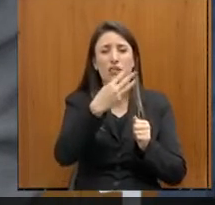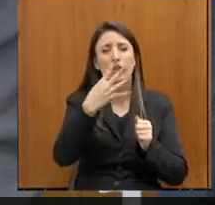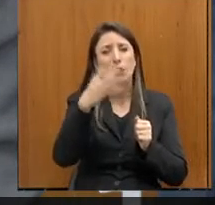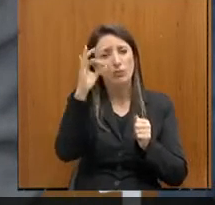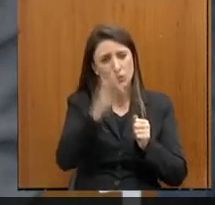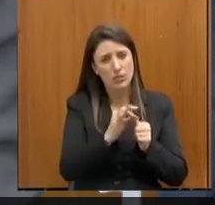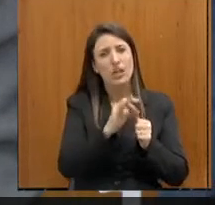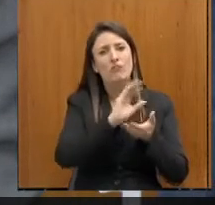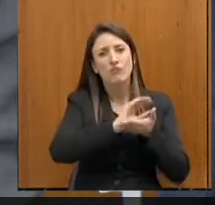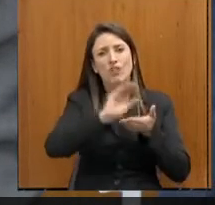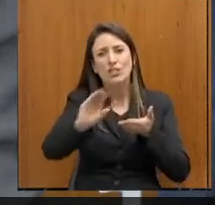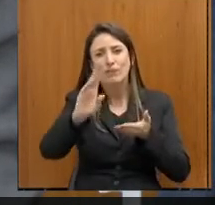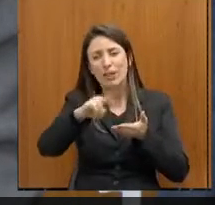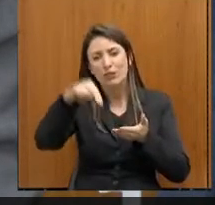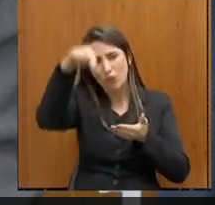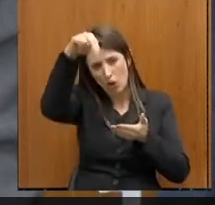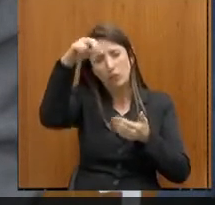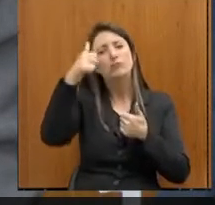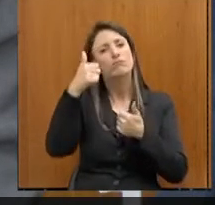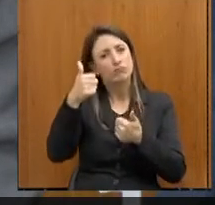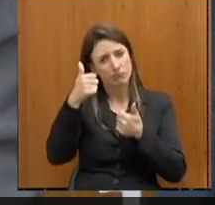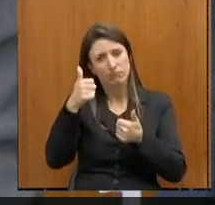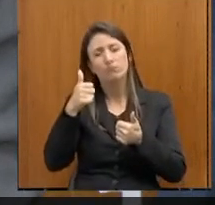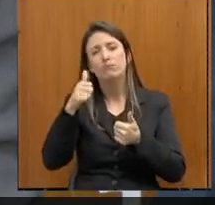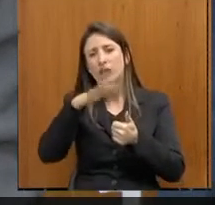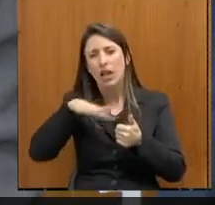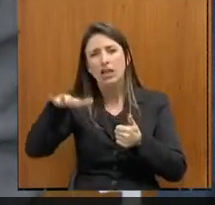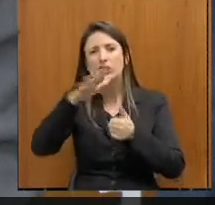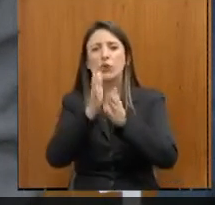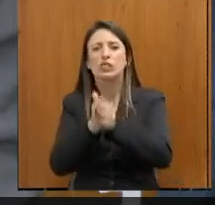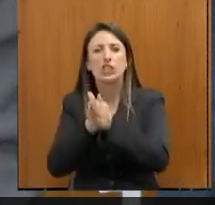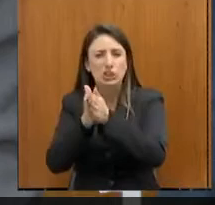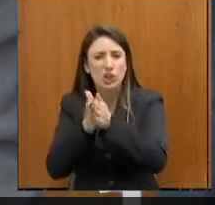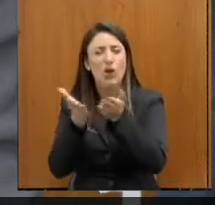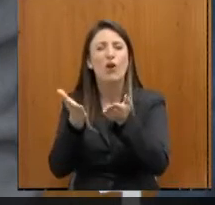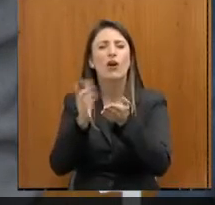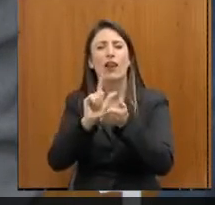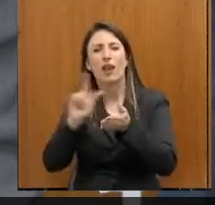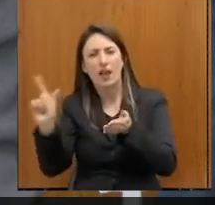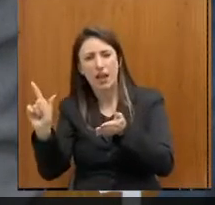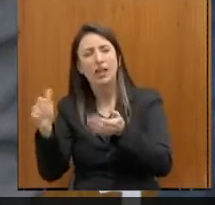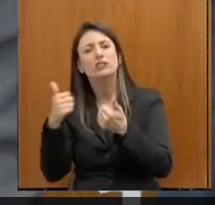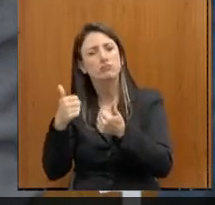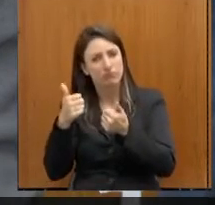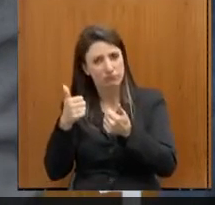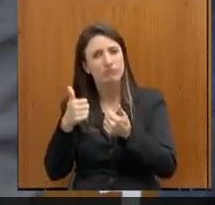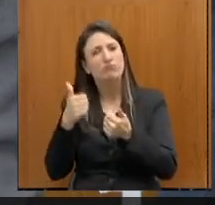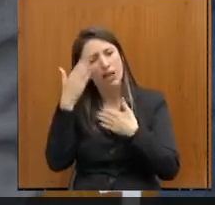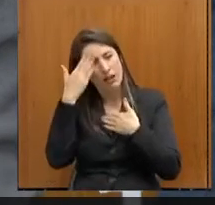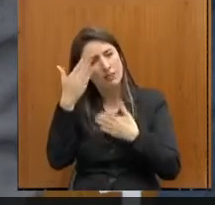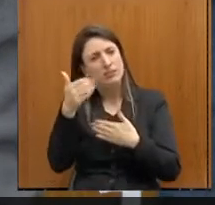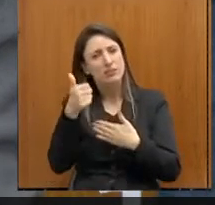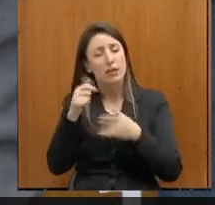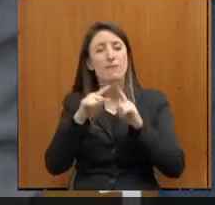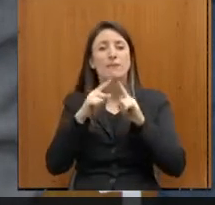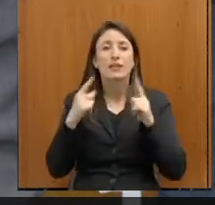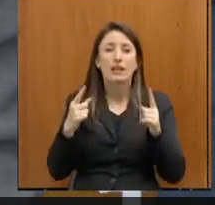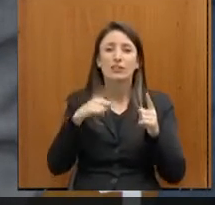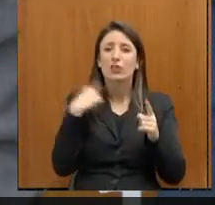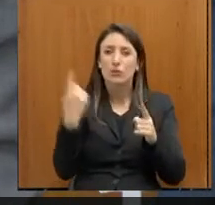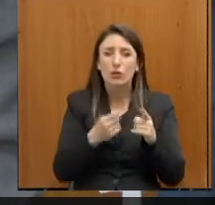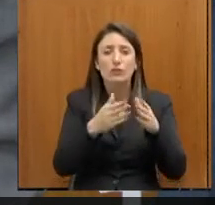tá sendo investido lá no norte e no Jequitinhonha na região Leste é nosso pedimos também né A